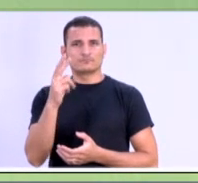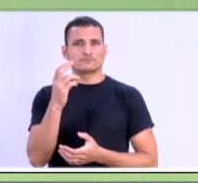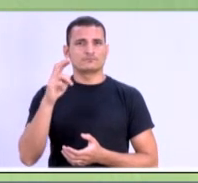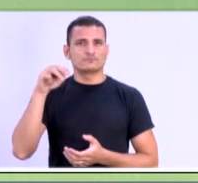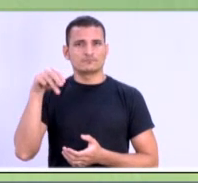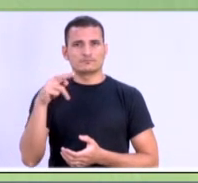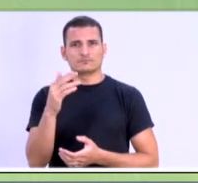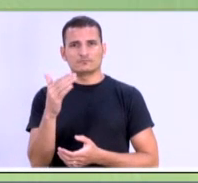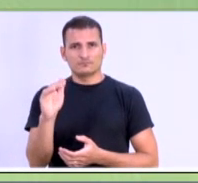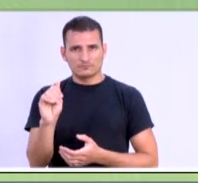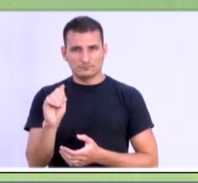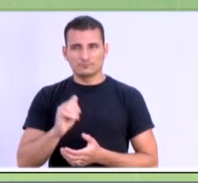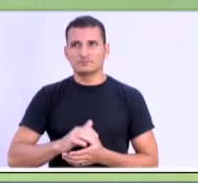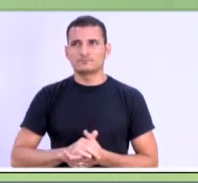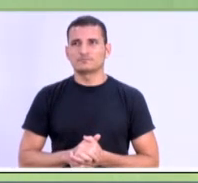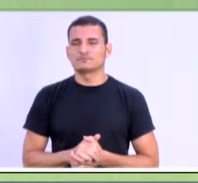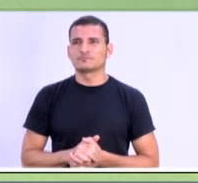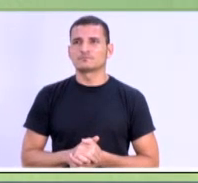relacionamento do tipo herança?